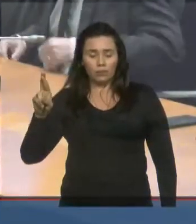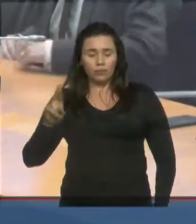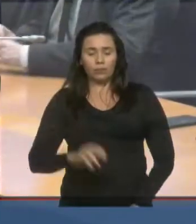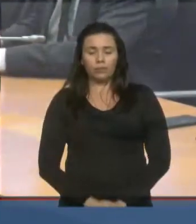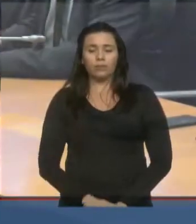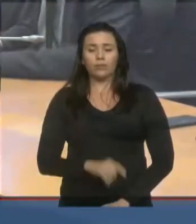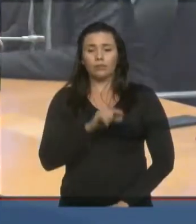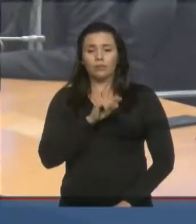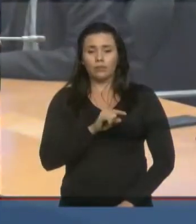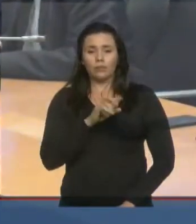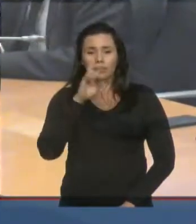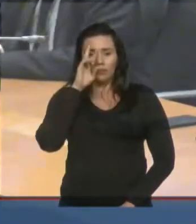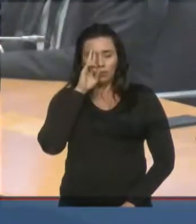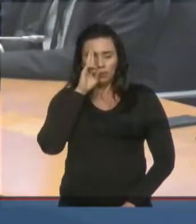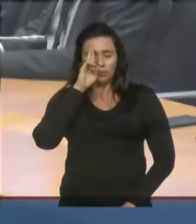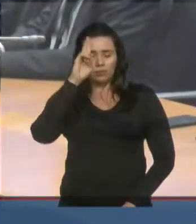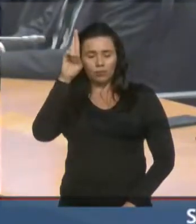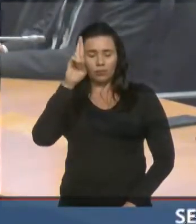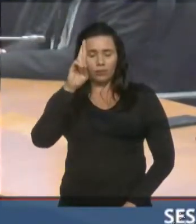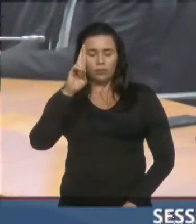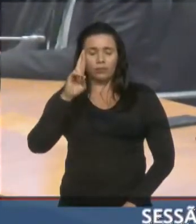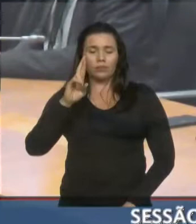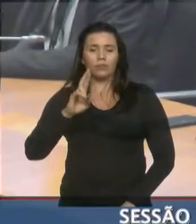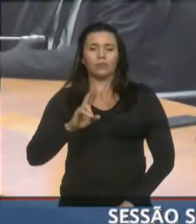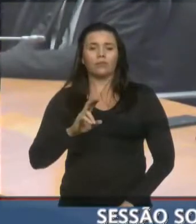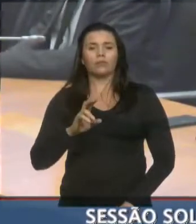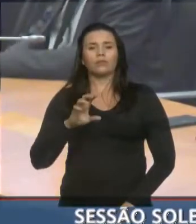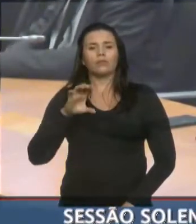e o Adolescente.